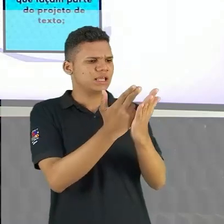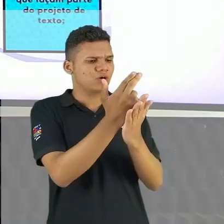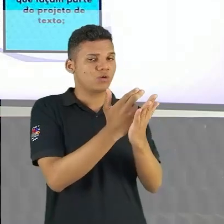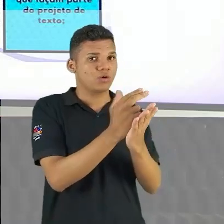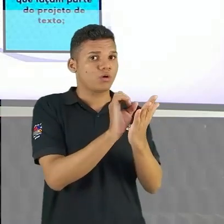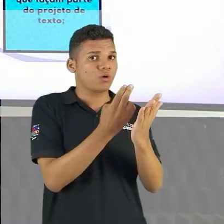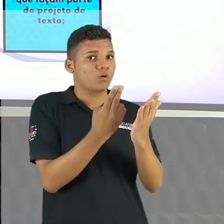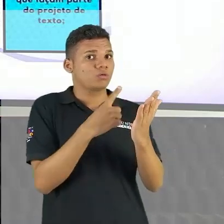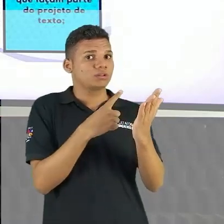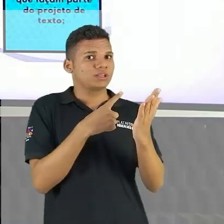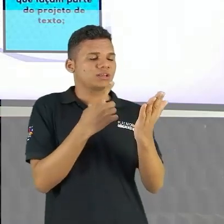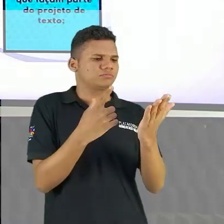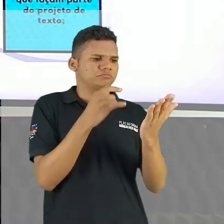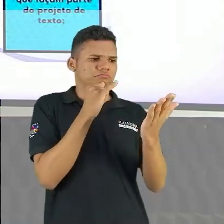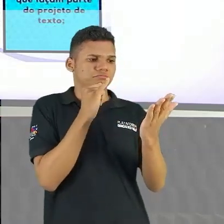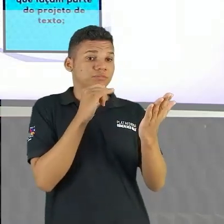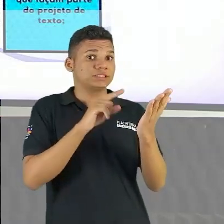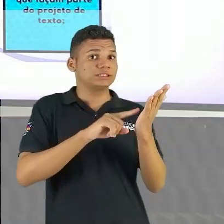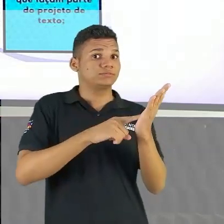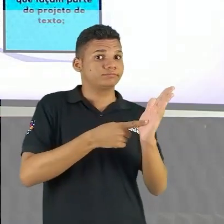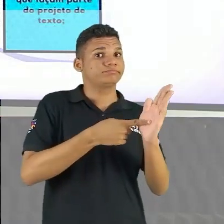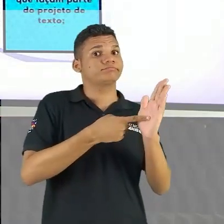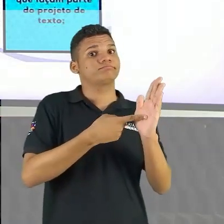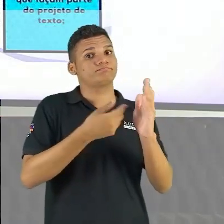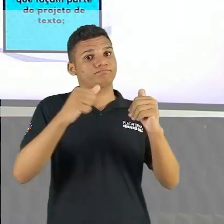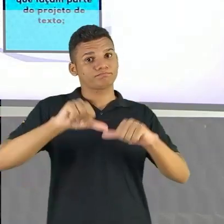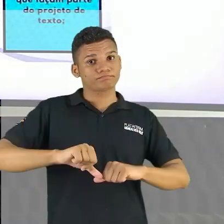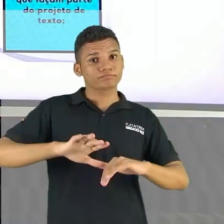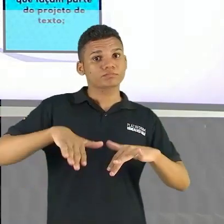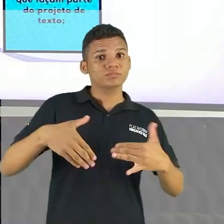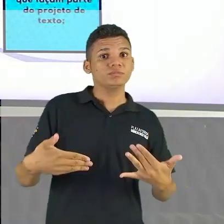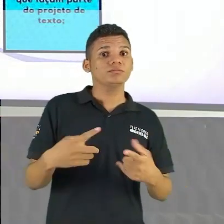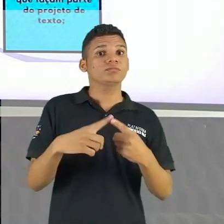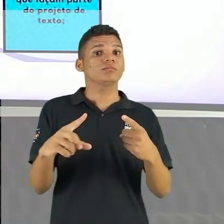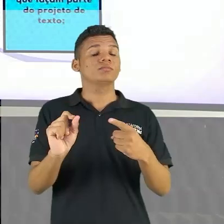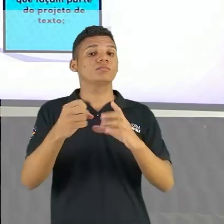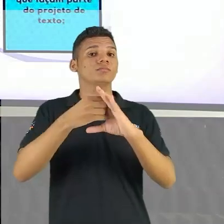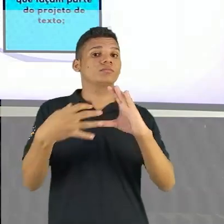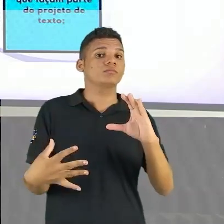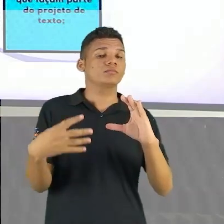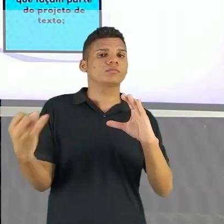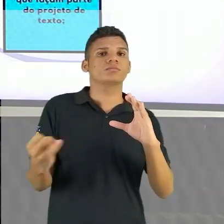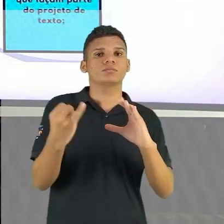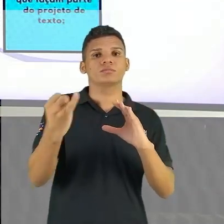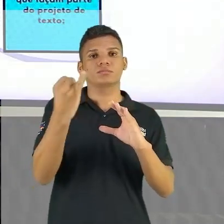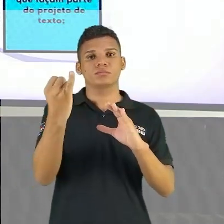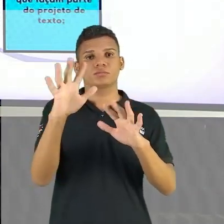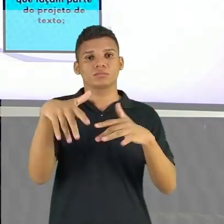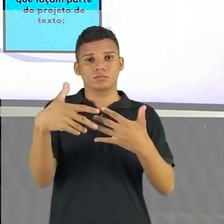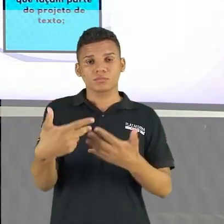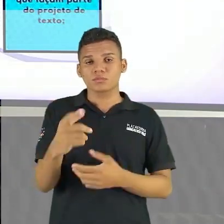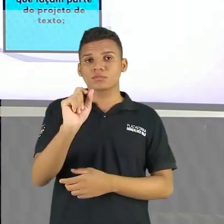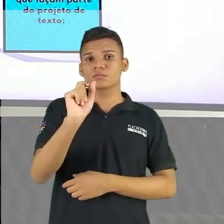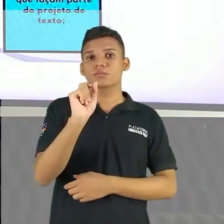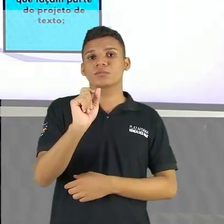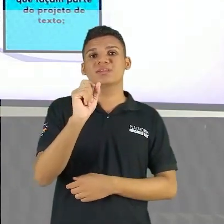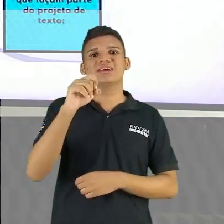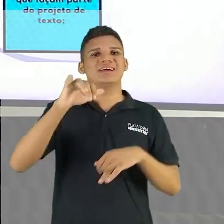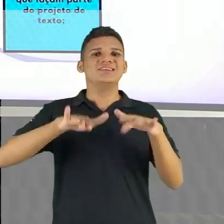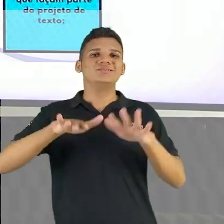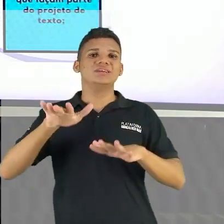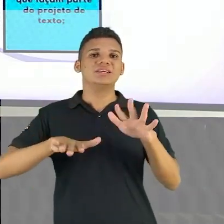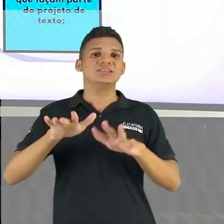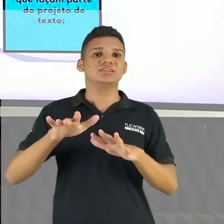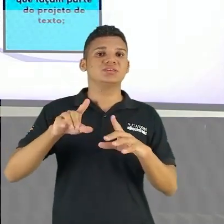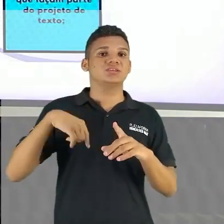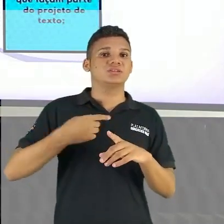propositais de anulação e aqui eu chamo atenção para um aspecto muito importante que é o aspecto da rasura muitas vezes